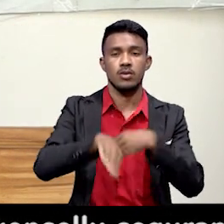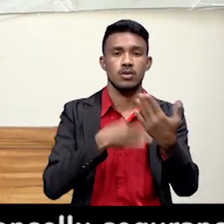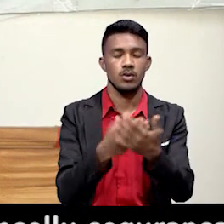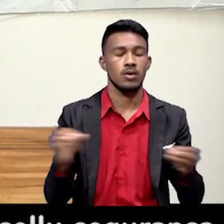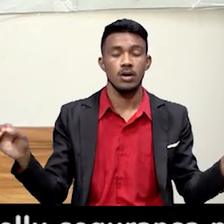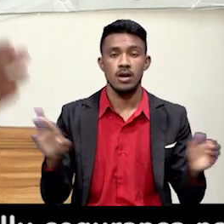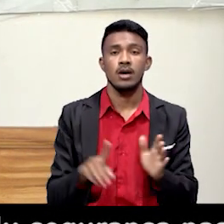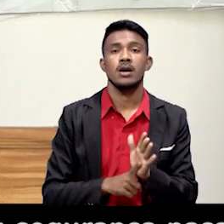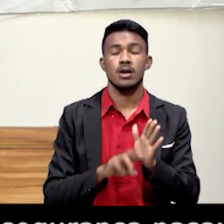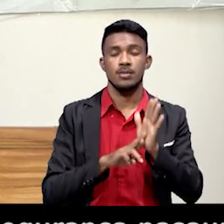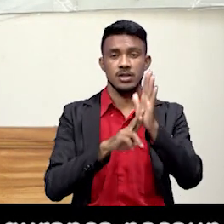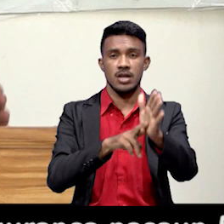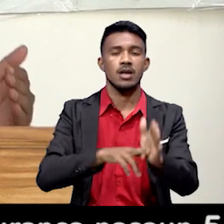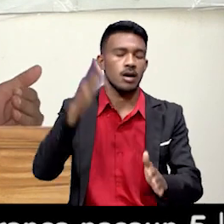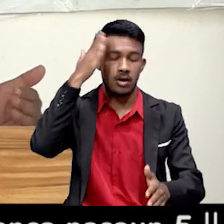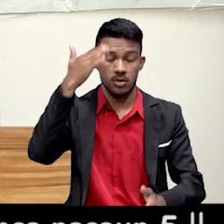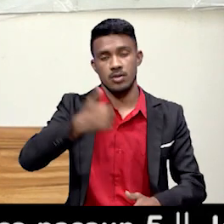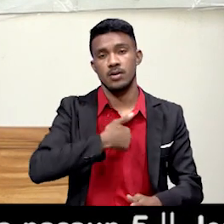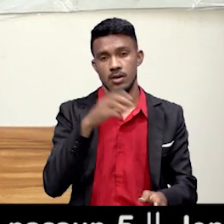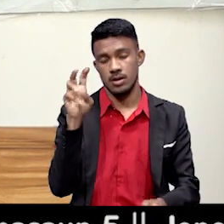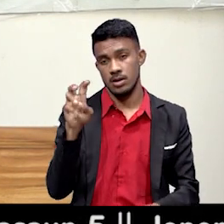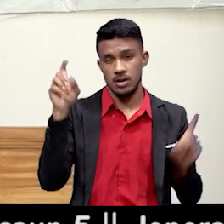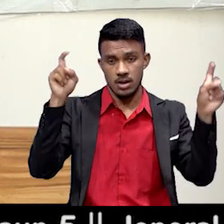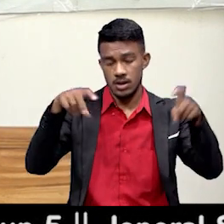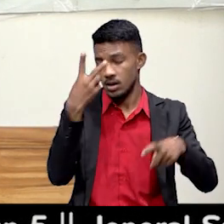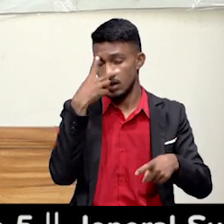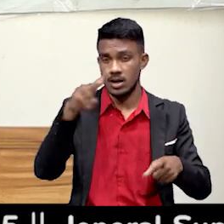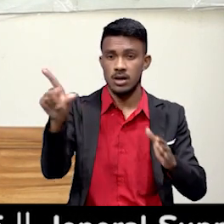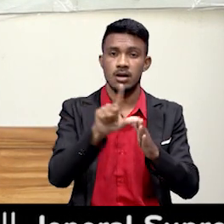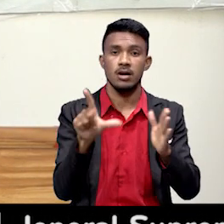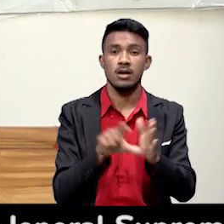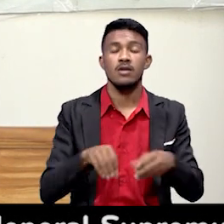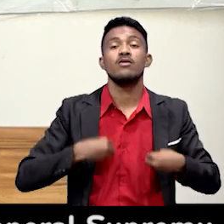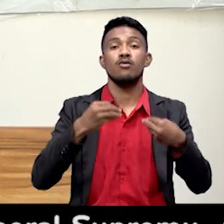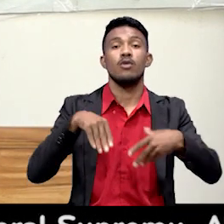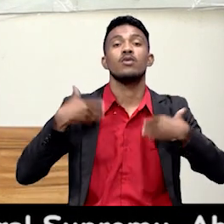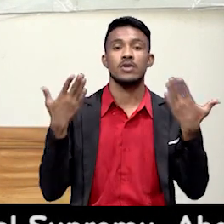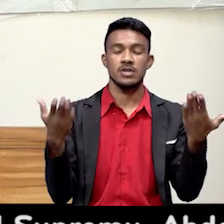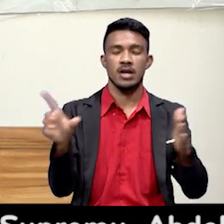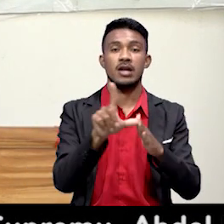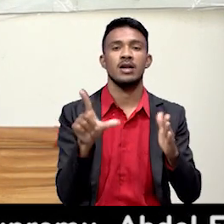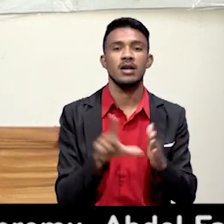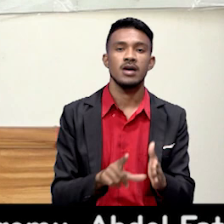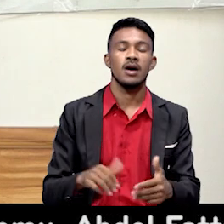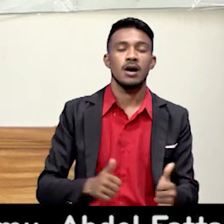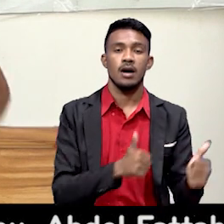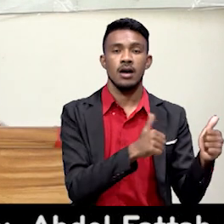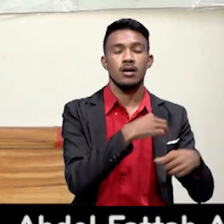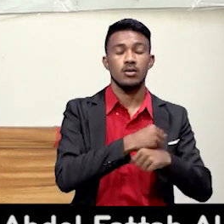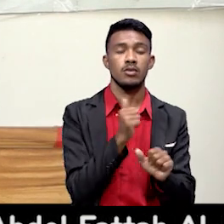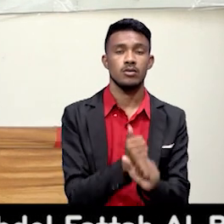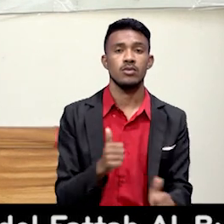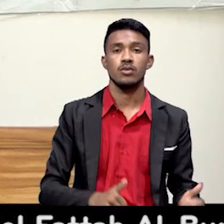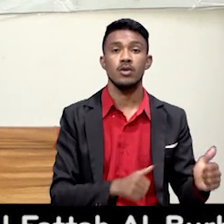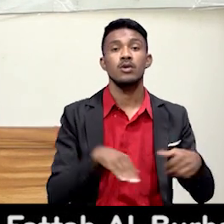pessoal. Tamane me tem haré. Constituição for oensá. Lei regula oensá. Para la vele for prejuízo